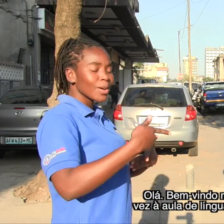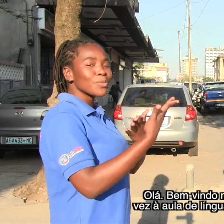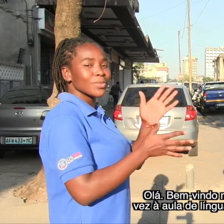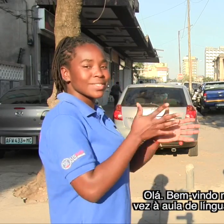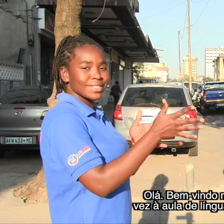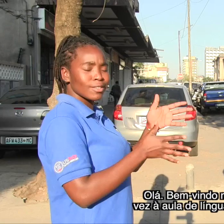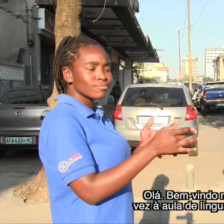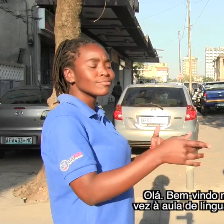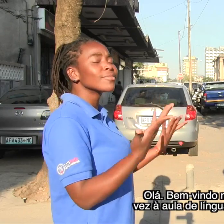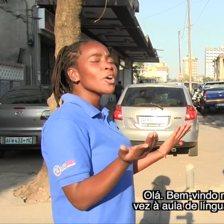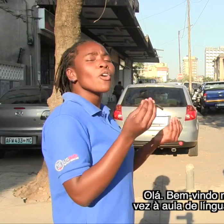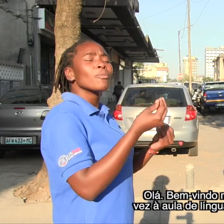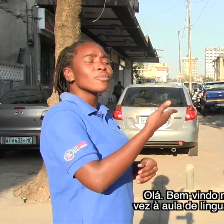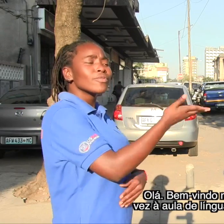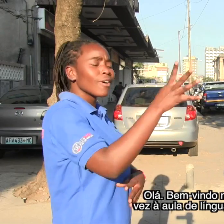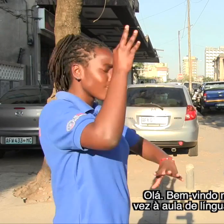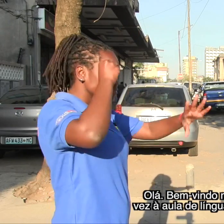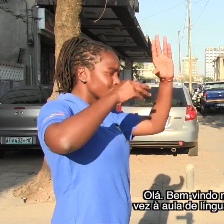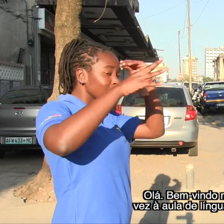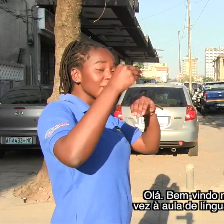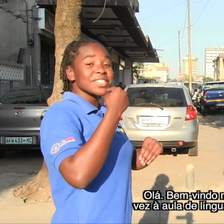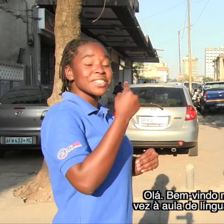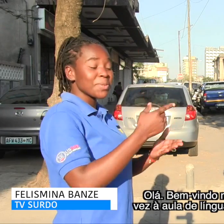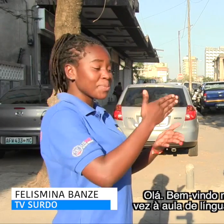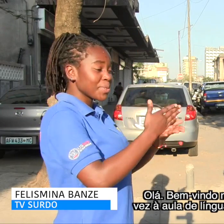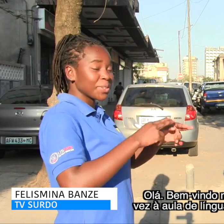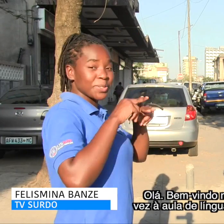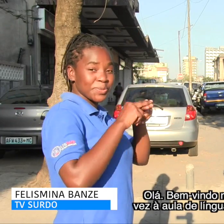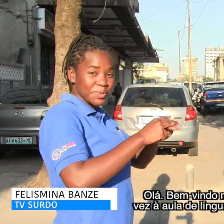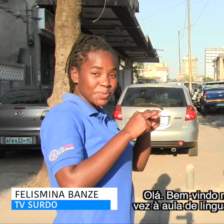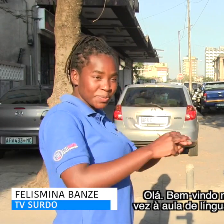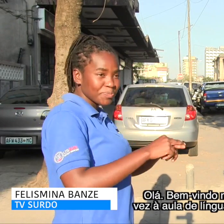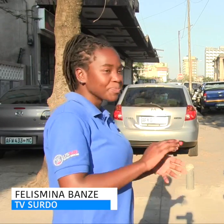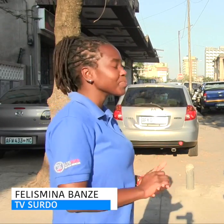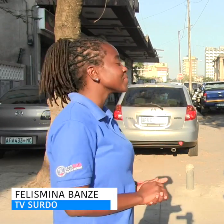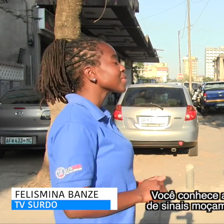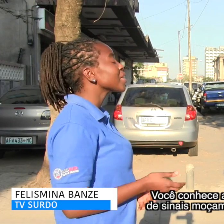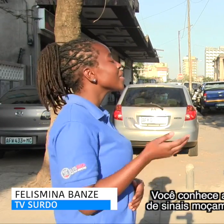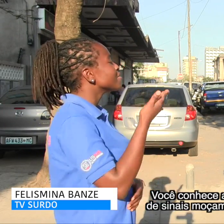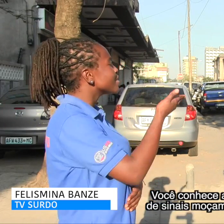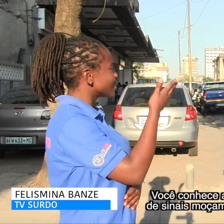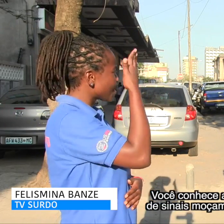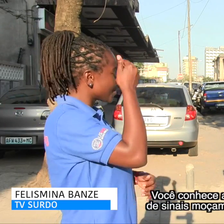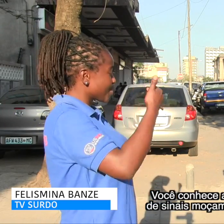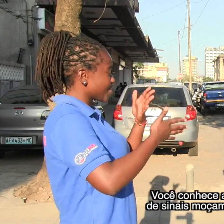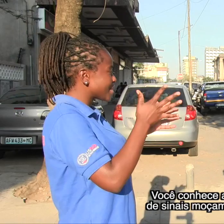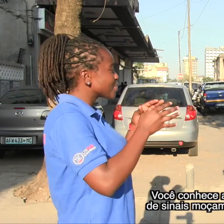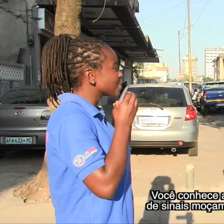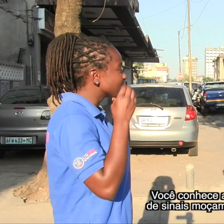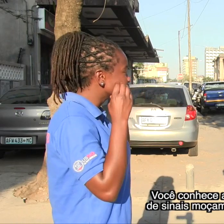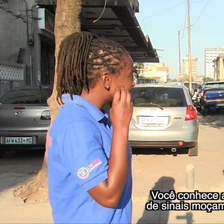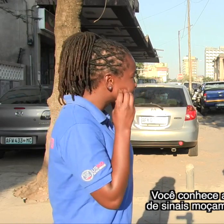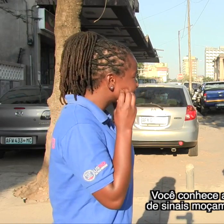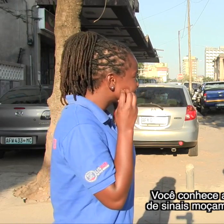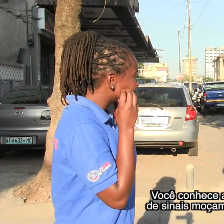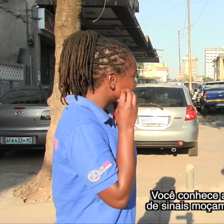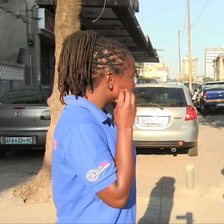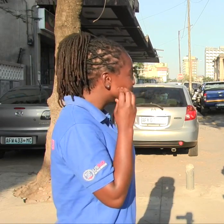Olá, bem-vindo mais uma vez à aula de Língua de Sinais. Você conhece a Língua de Sinais